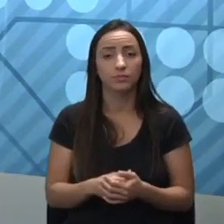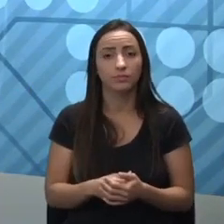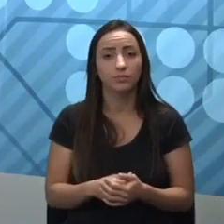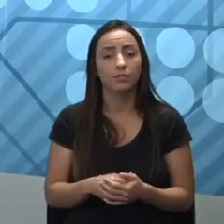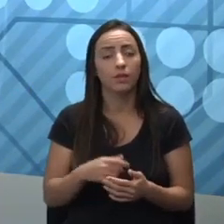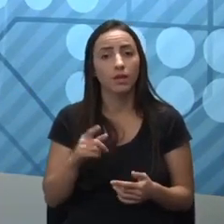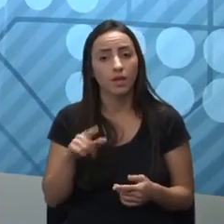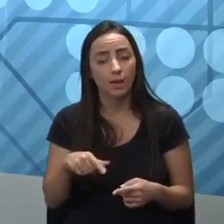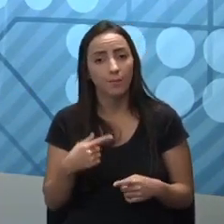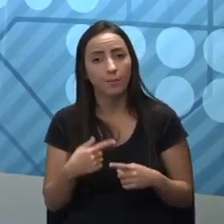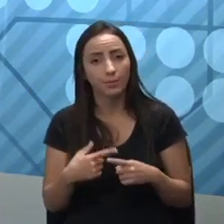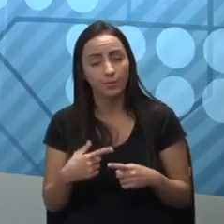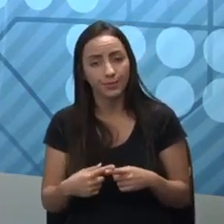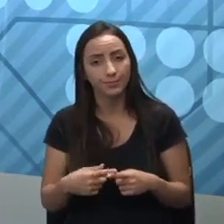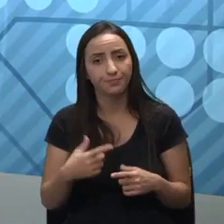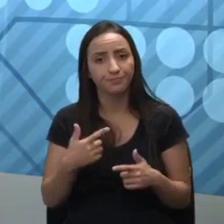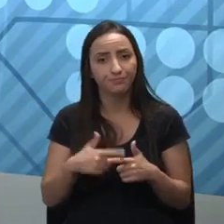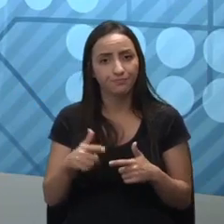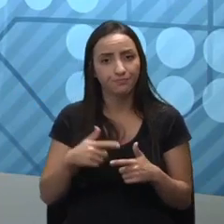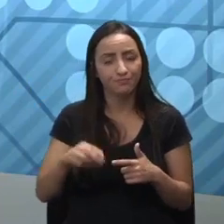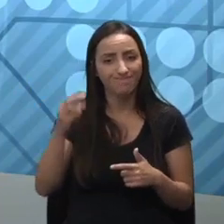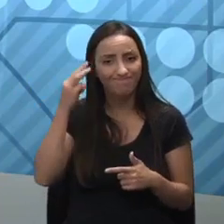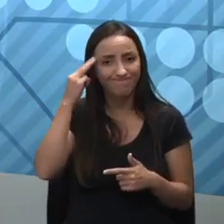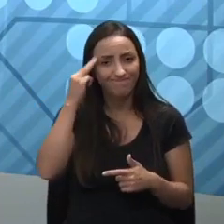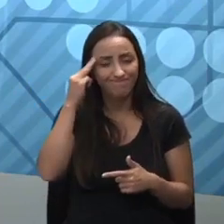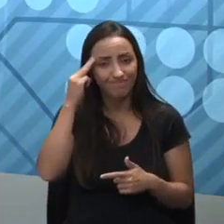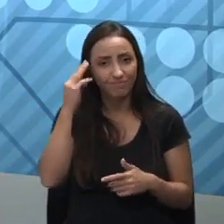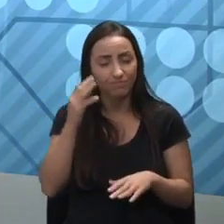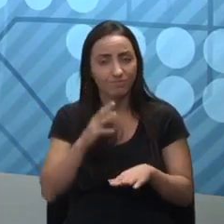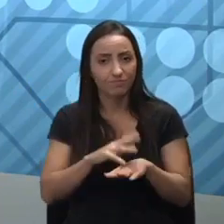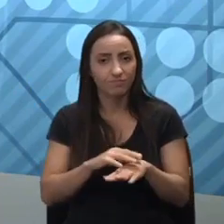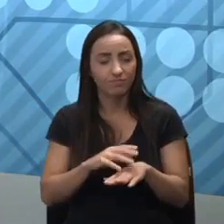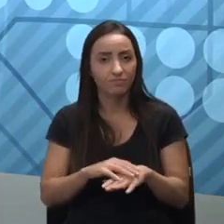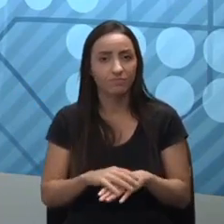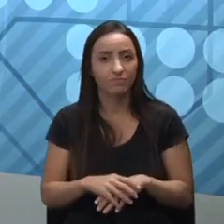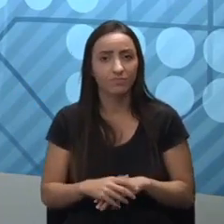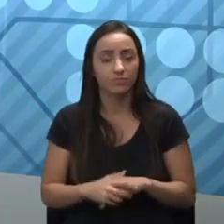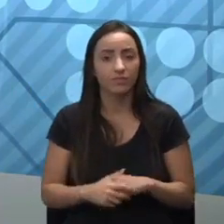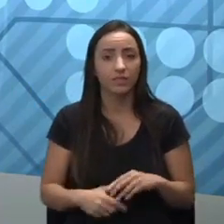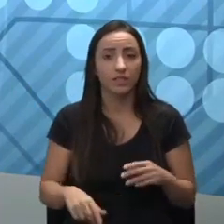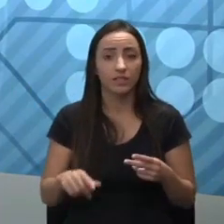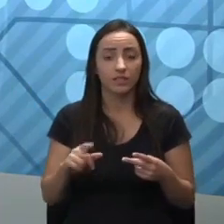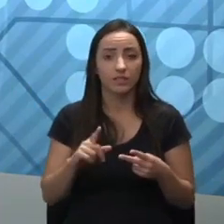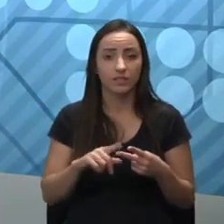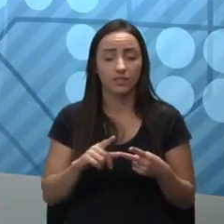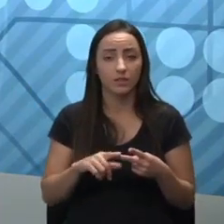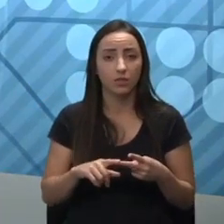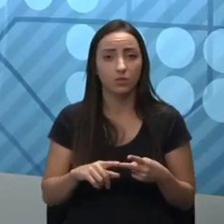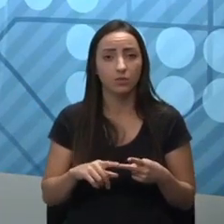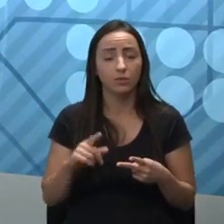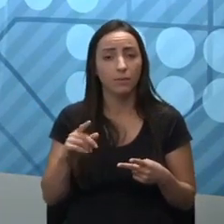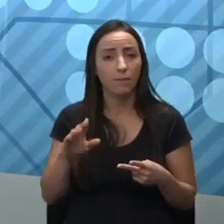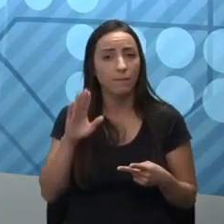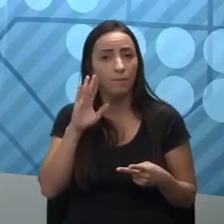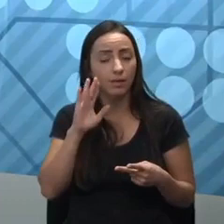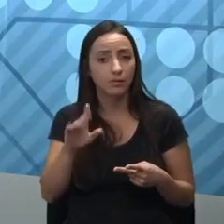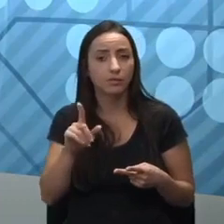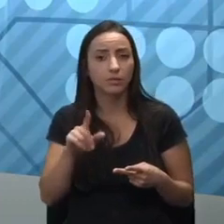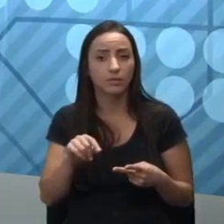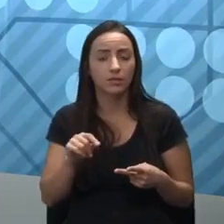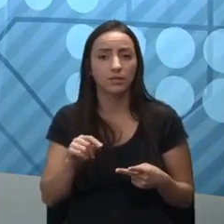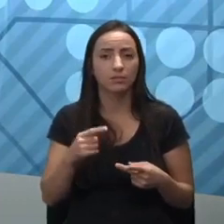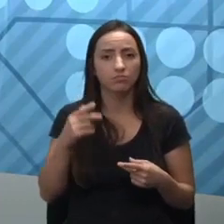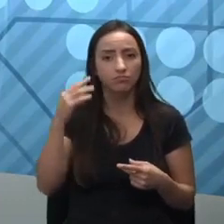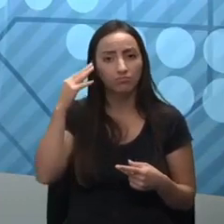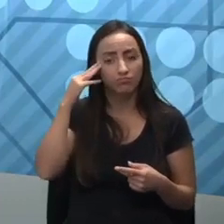são afastados por adoecerem, sendo que a segunda causa que ela investigou aí é de